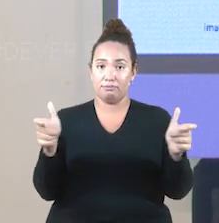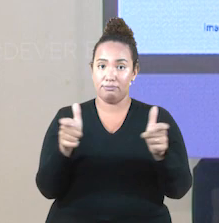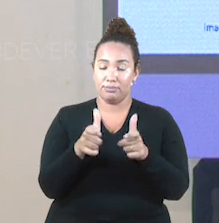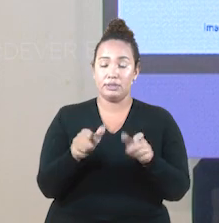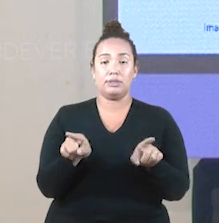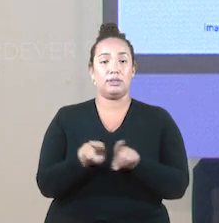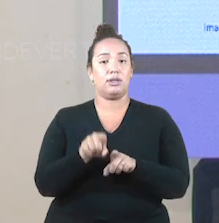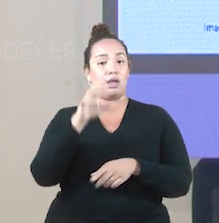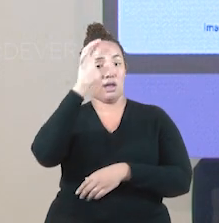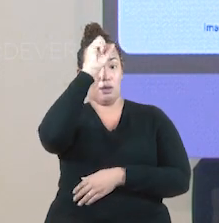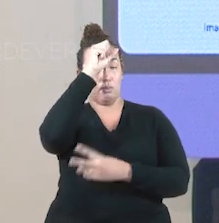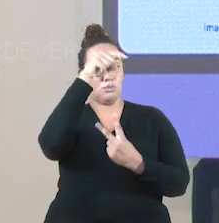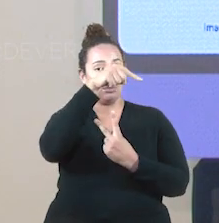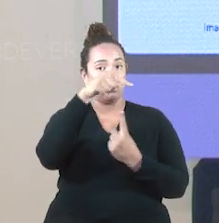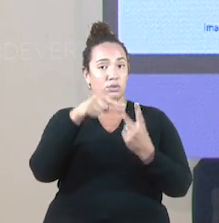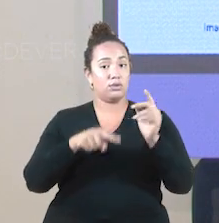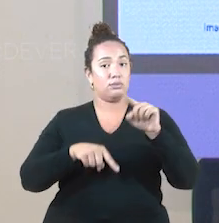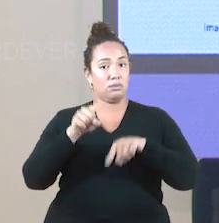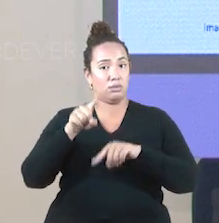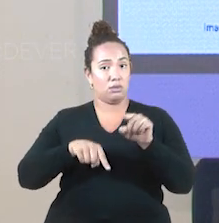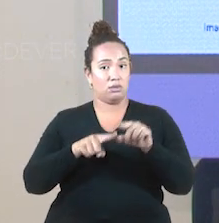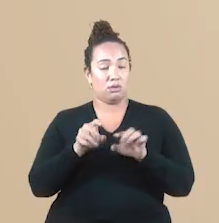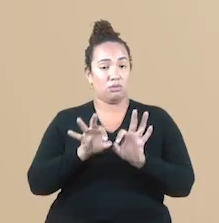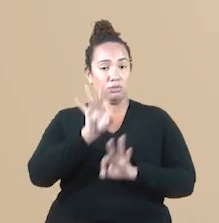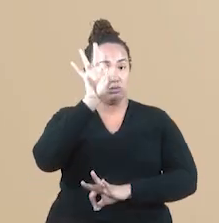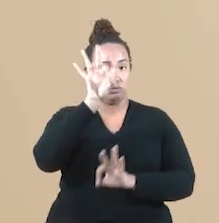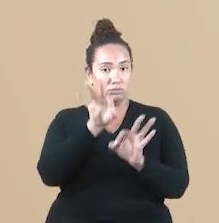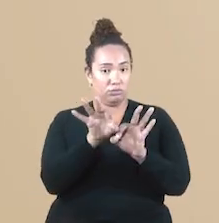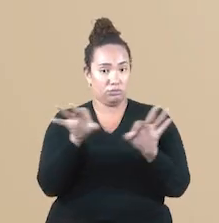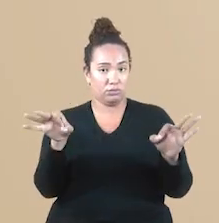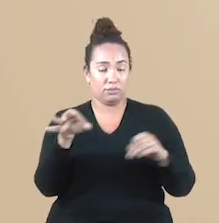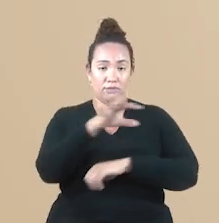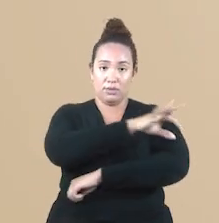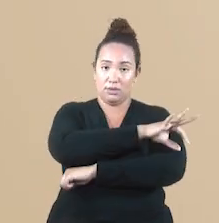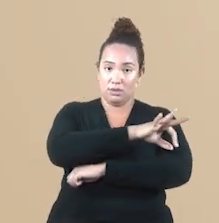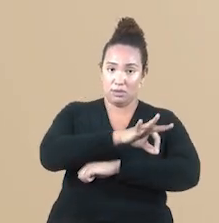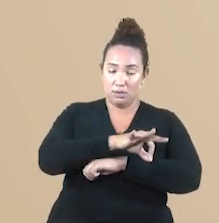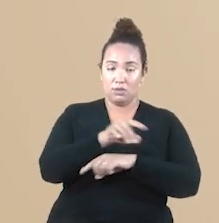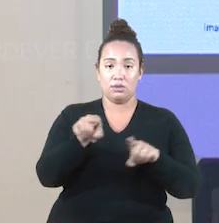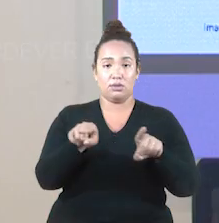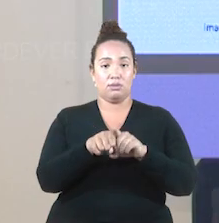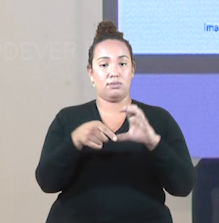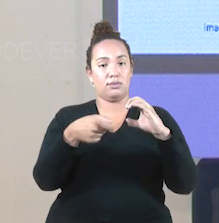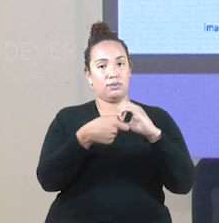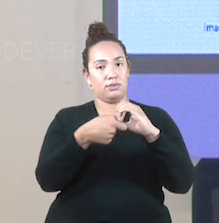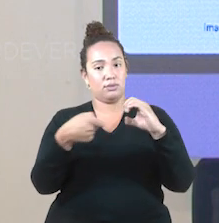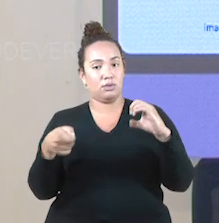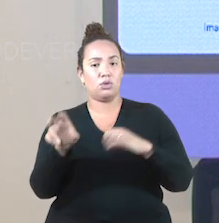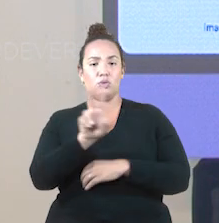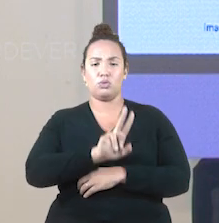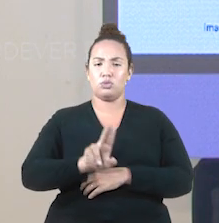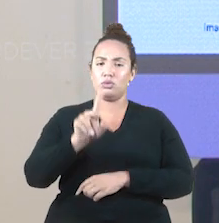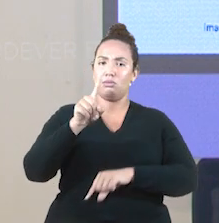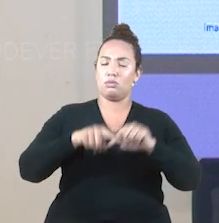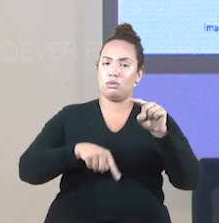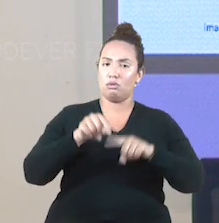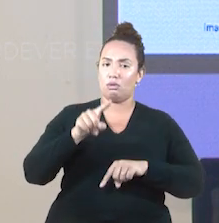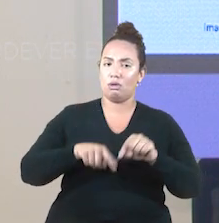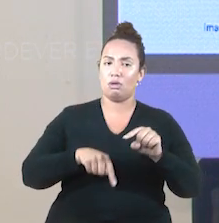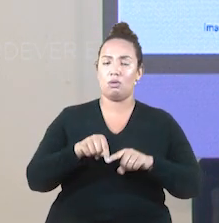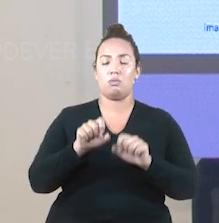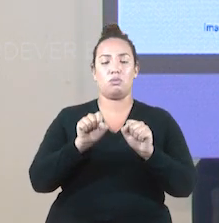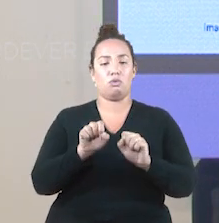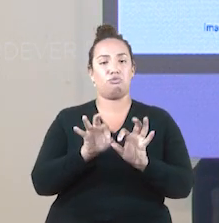vimos 2 instrumentos de medida de comprimento, a régua e a trena. Utilizamos um instrumento que seja